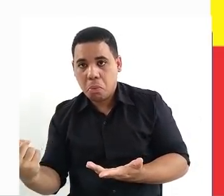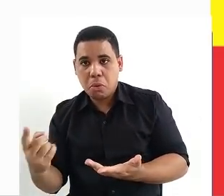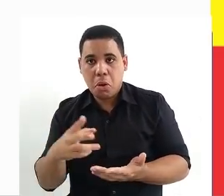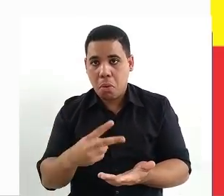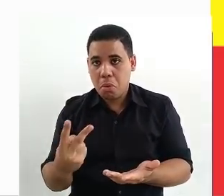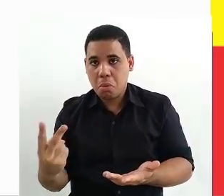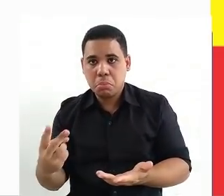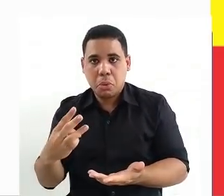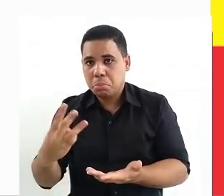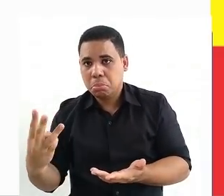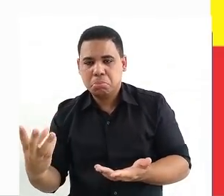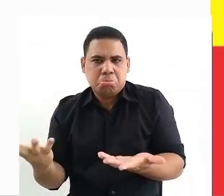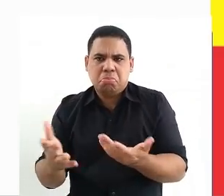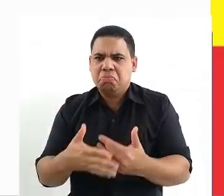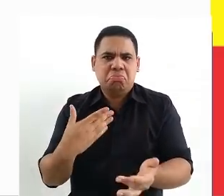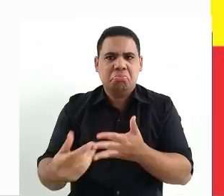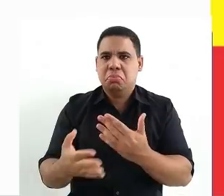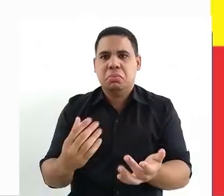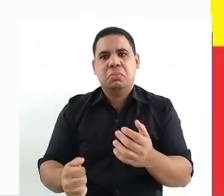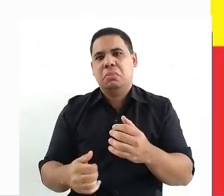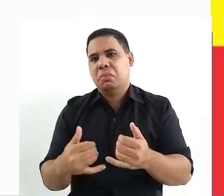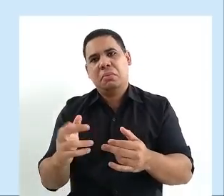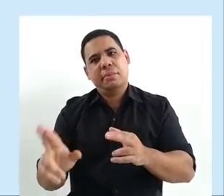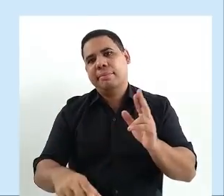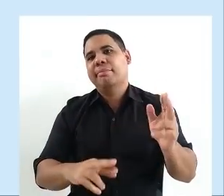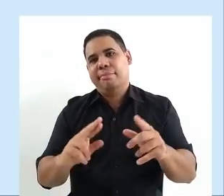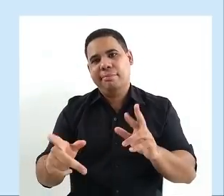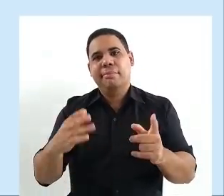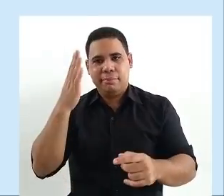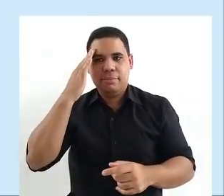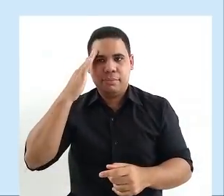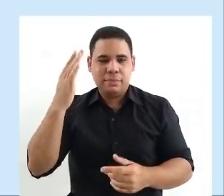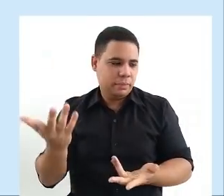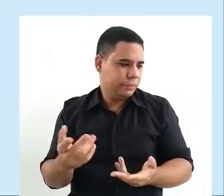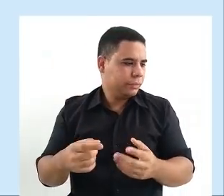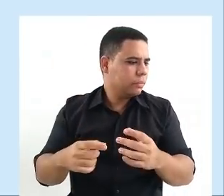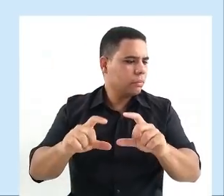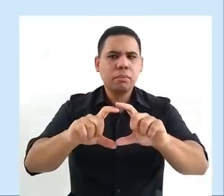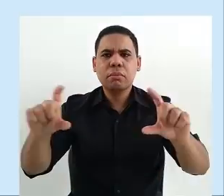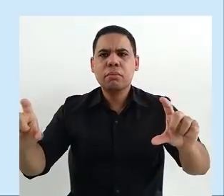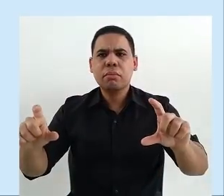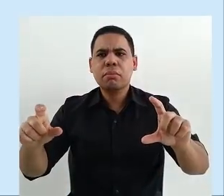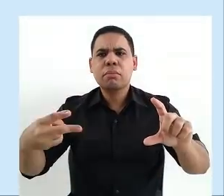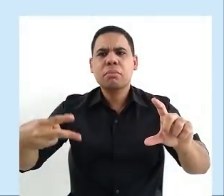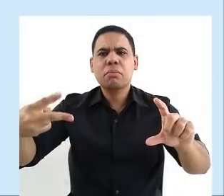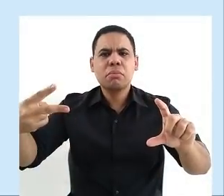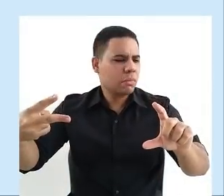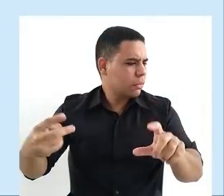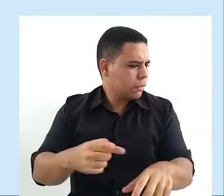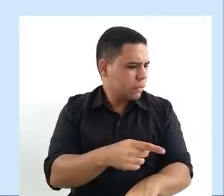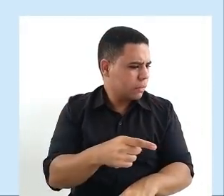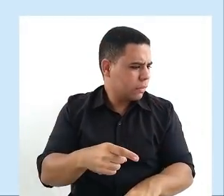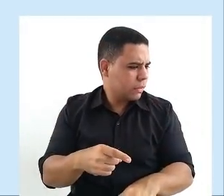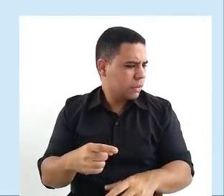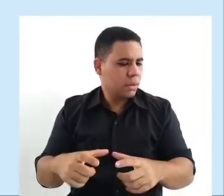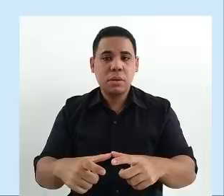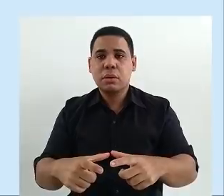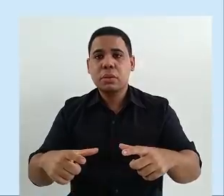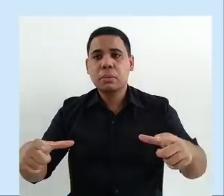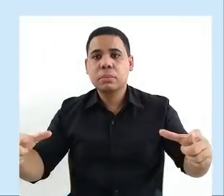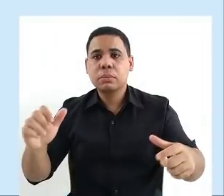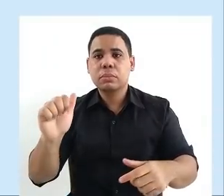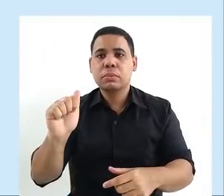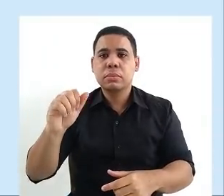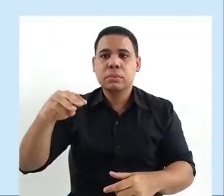resultados possíveis. Olha, agora tu já teve que ter uma ideia sobre o que